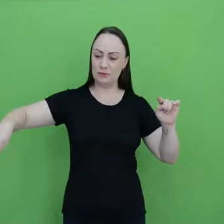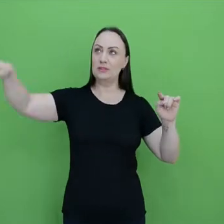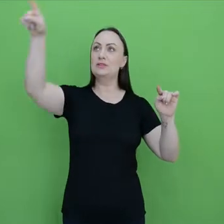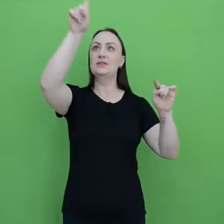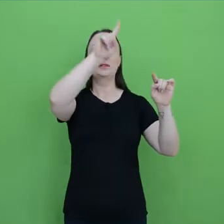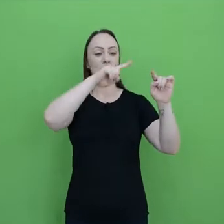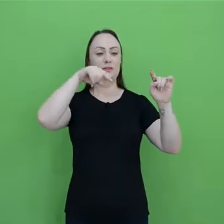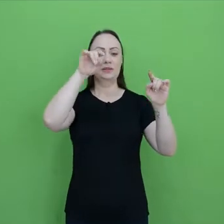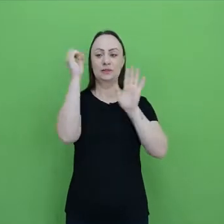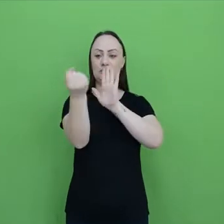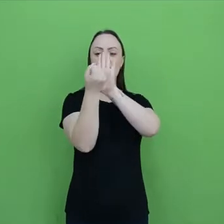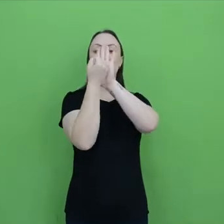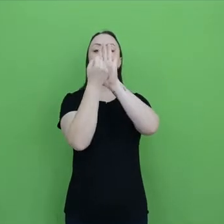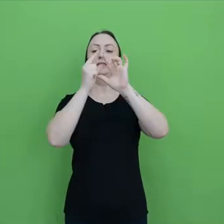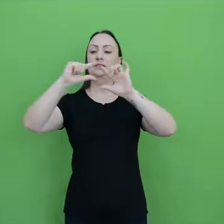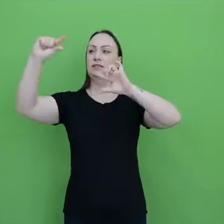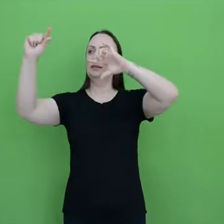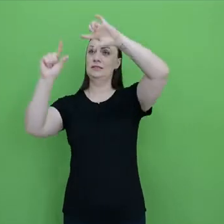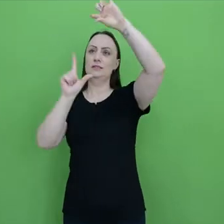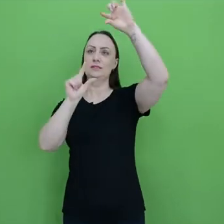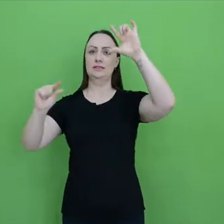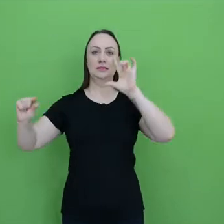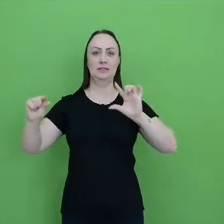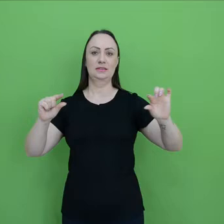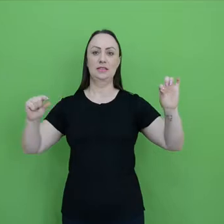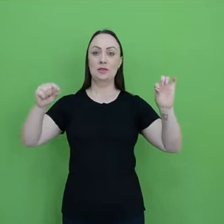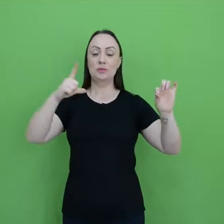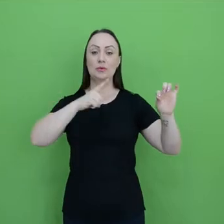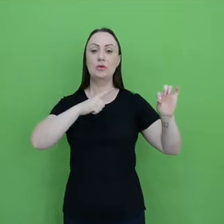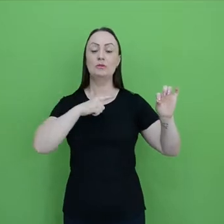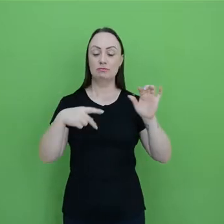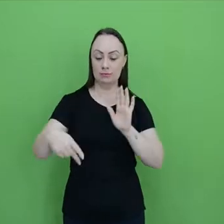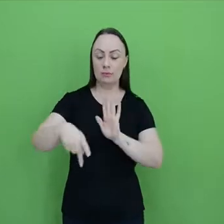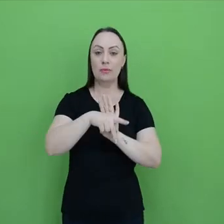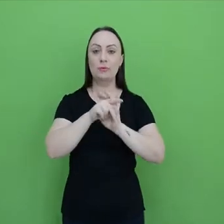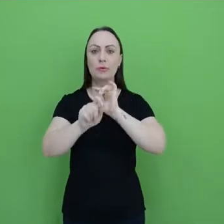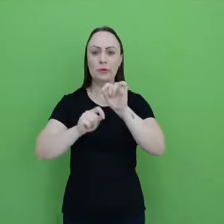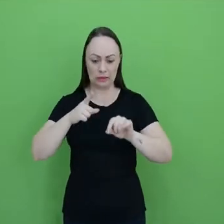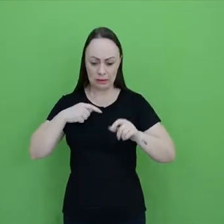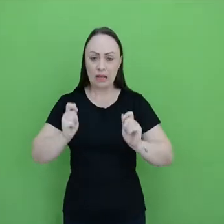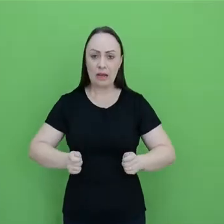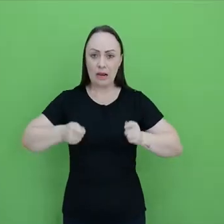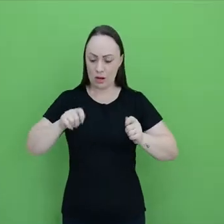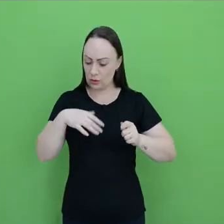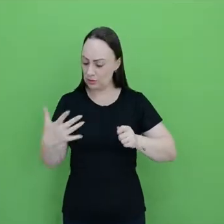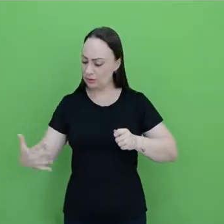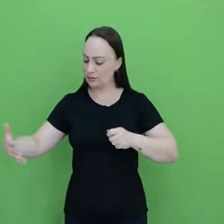Mandala, símbolo roda, cada aro um amparo. O que da carroça